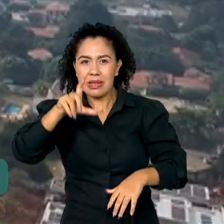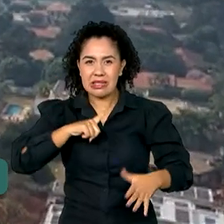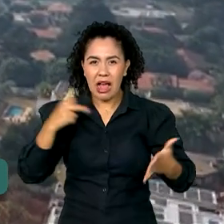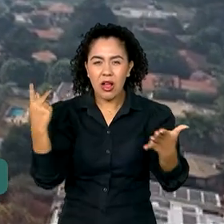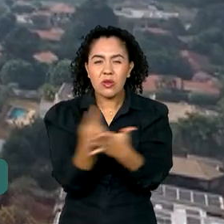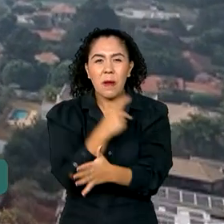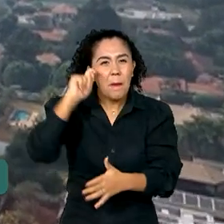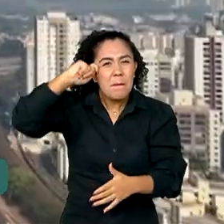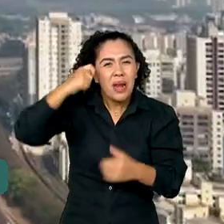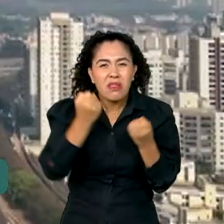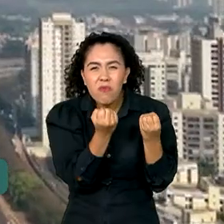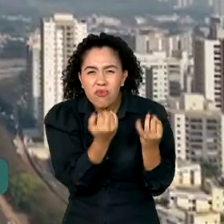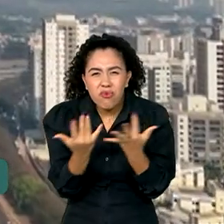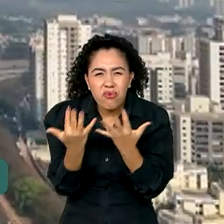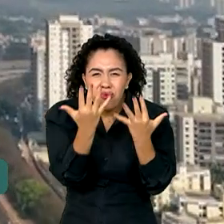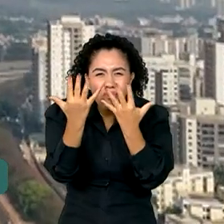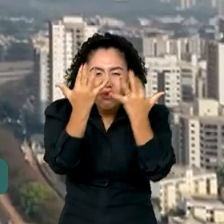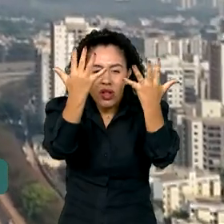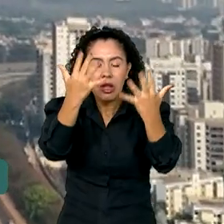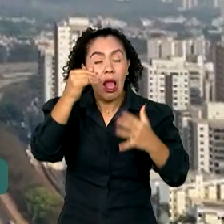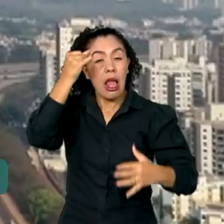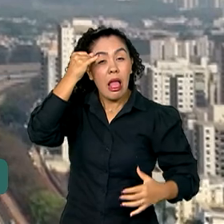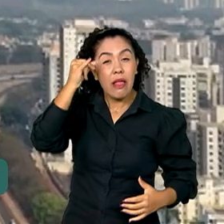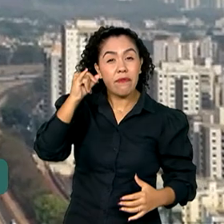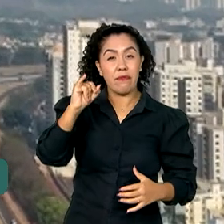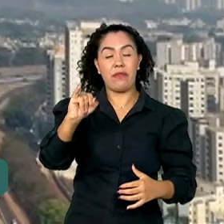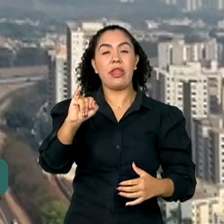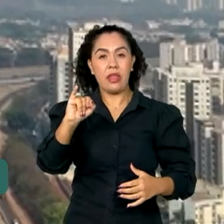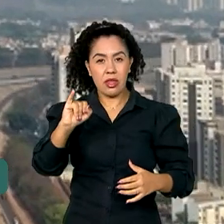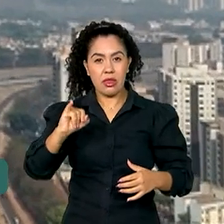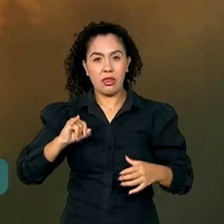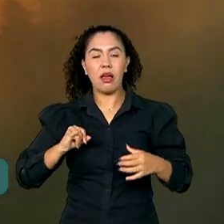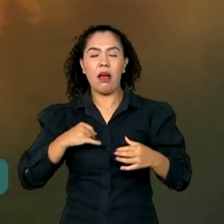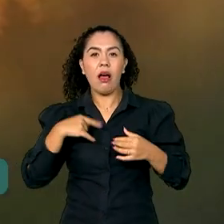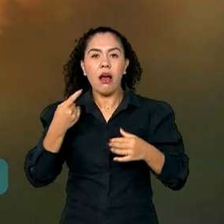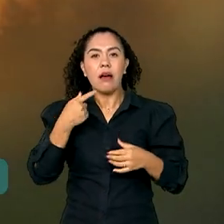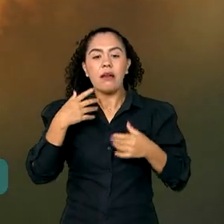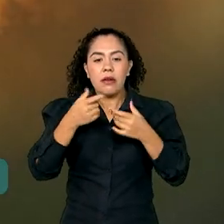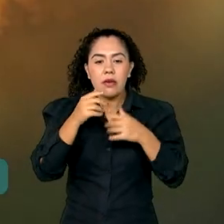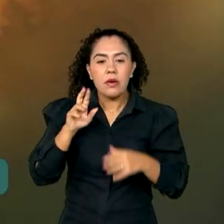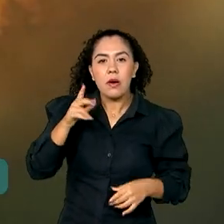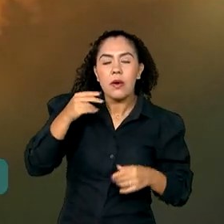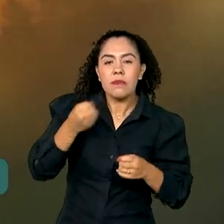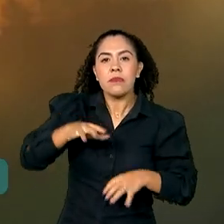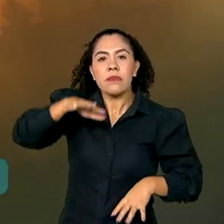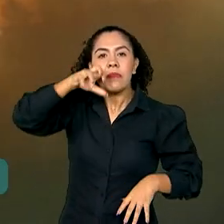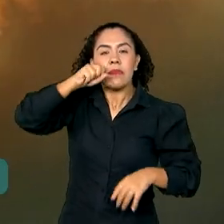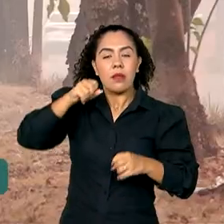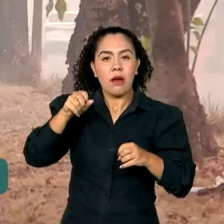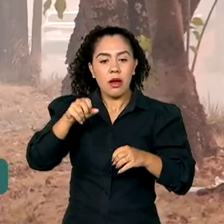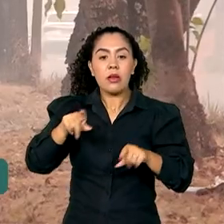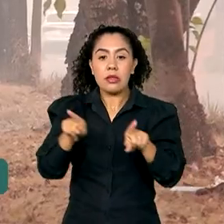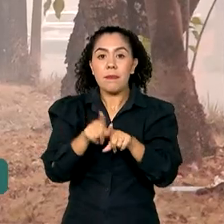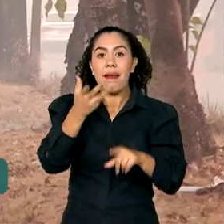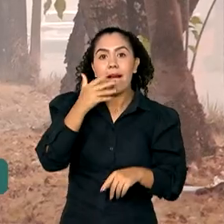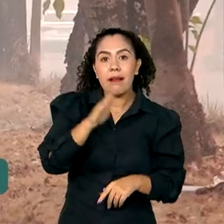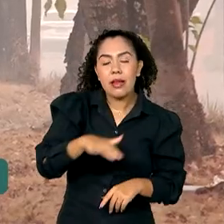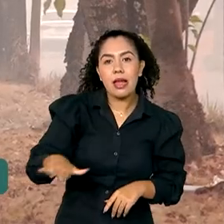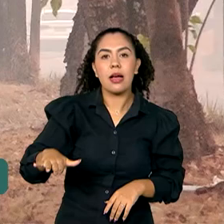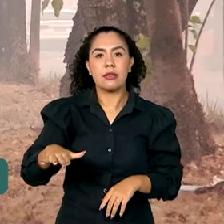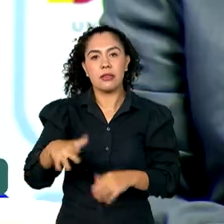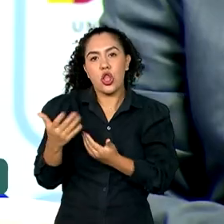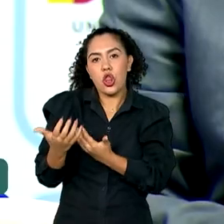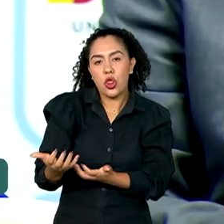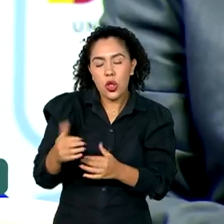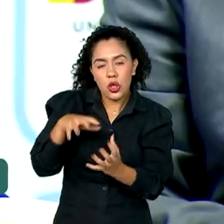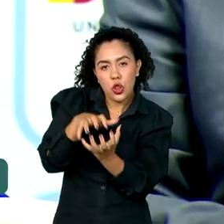de fumaça evitem ao máximo a exposição ao ar livre. Crianças e idosos precisam de atenção